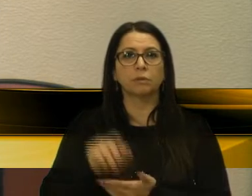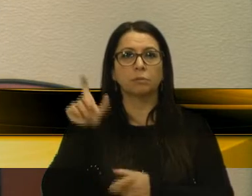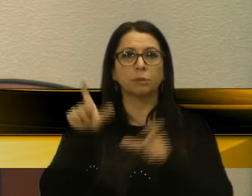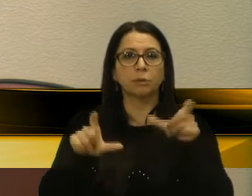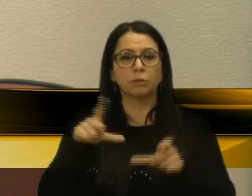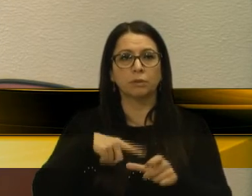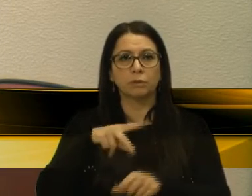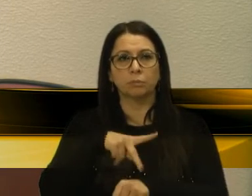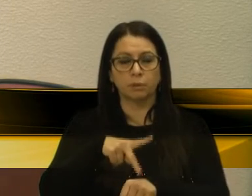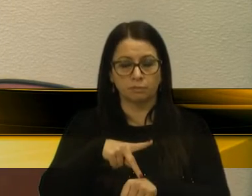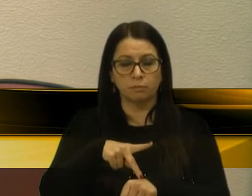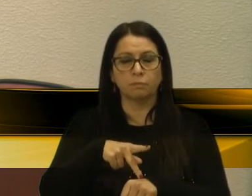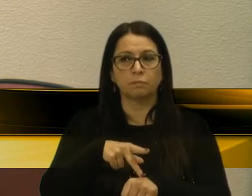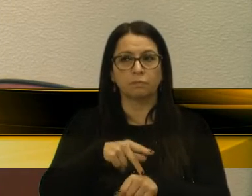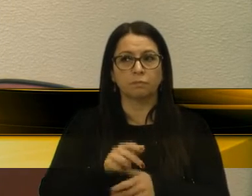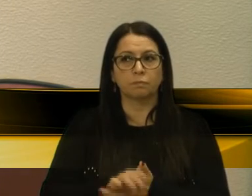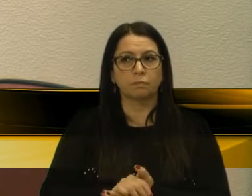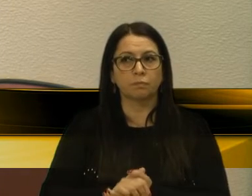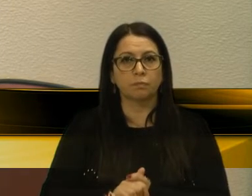nosso país.